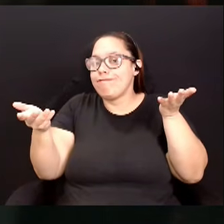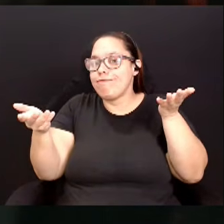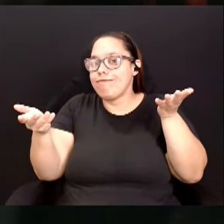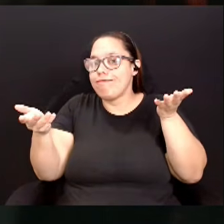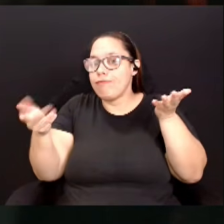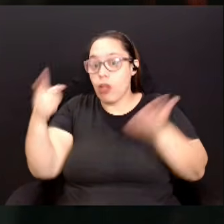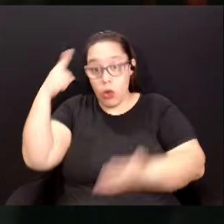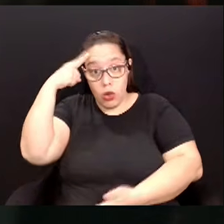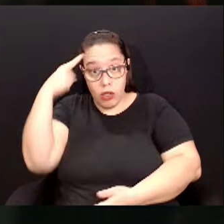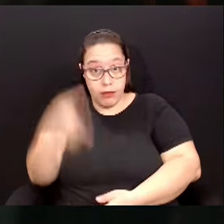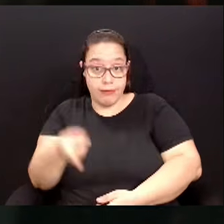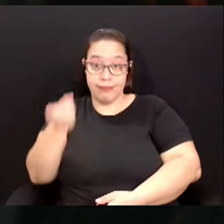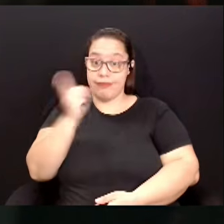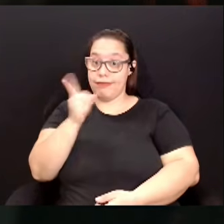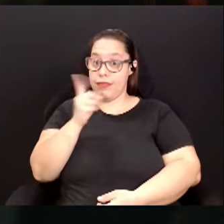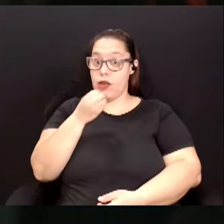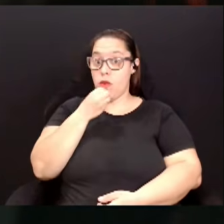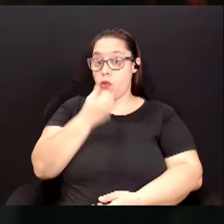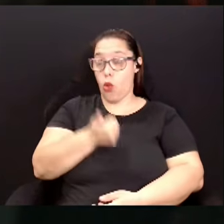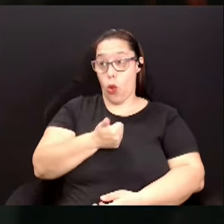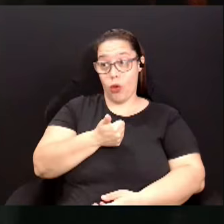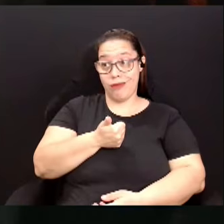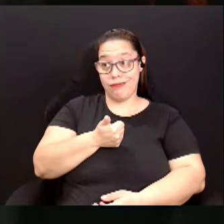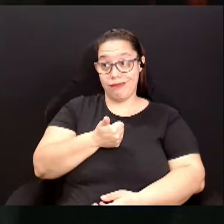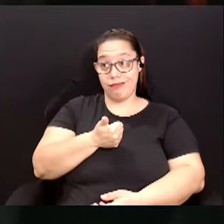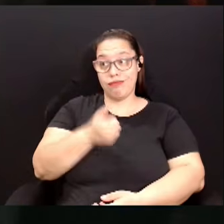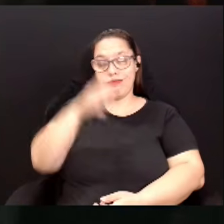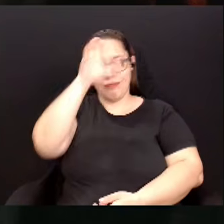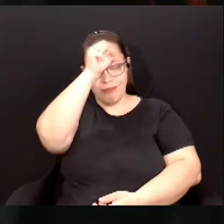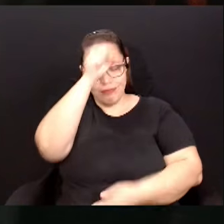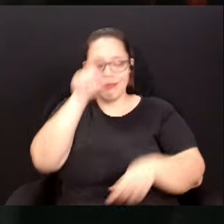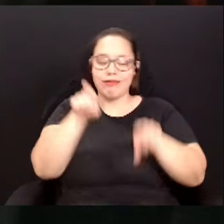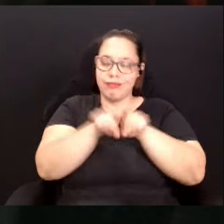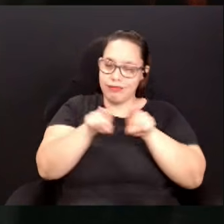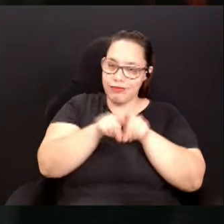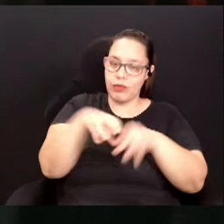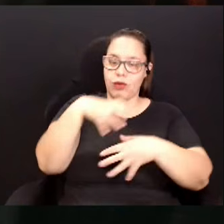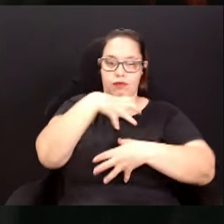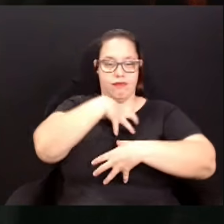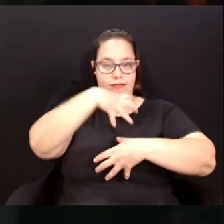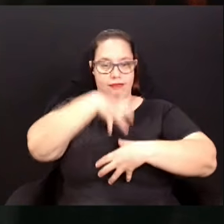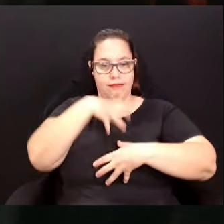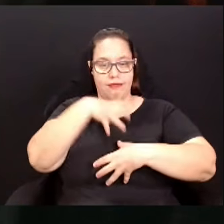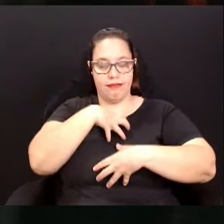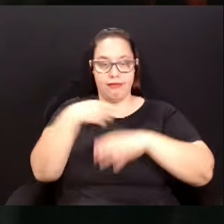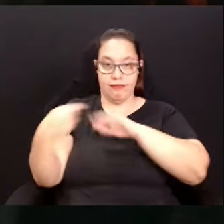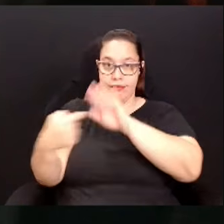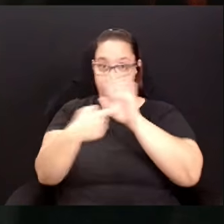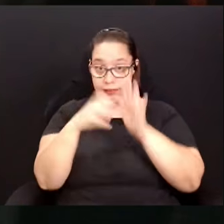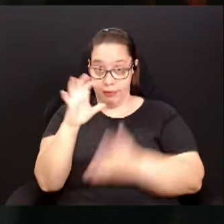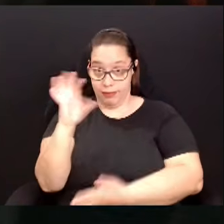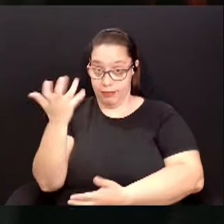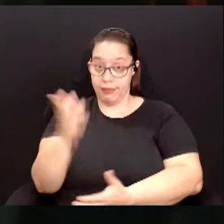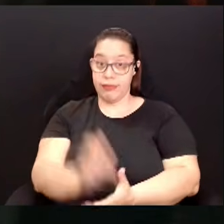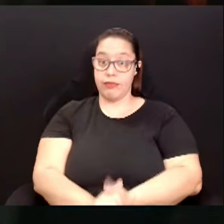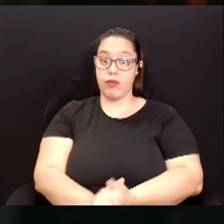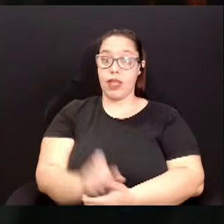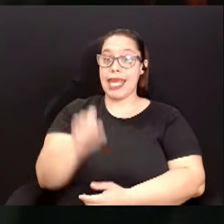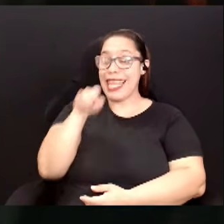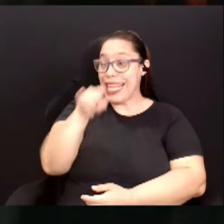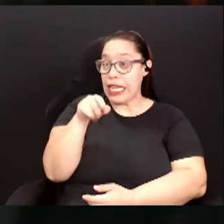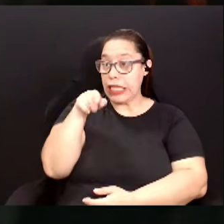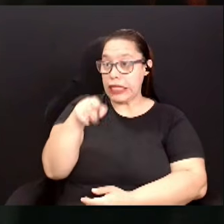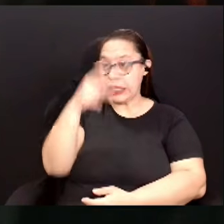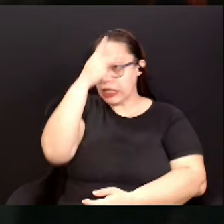é assertiva. E hoje a gente vai aprender também como reagir diante dessa situação. E se, de repente, você é a pessoa